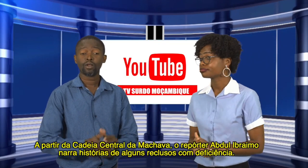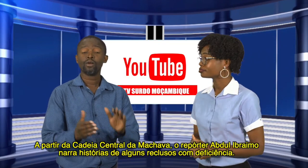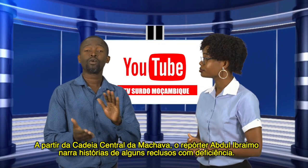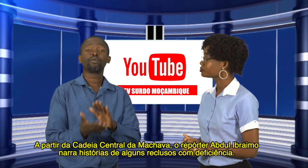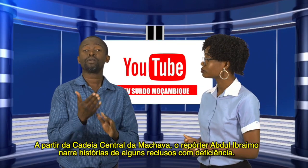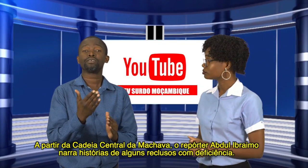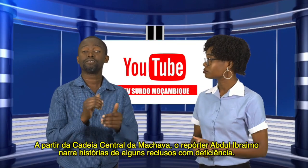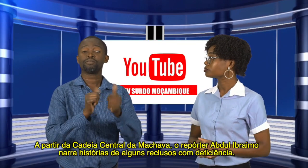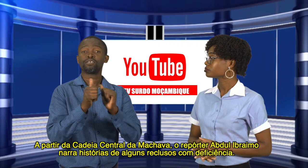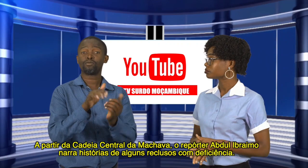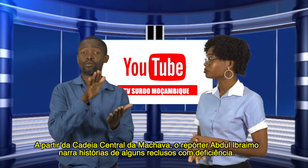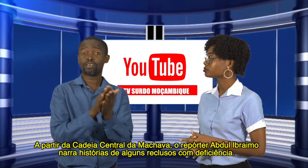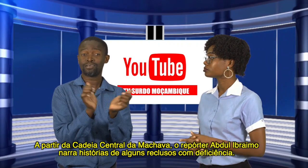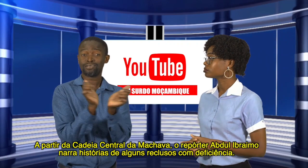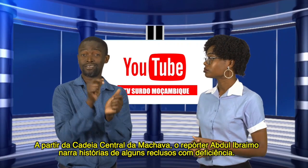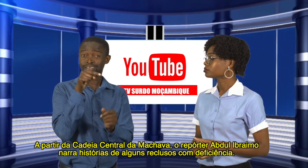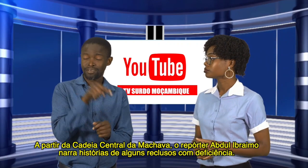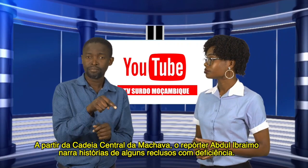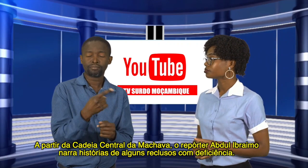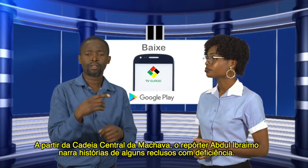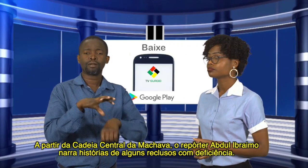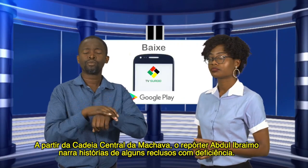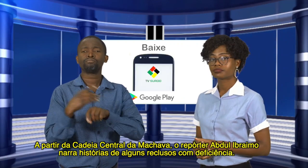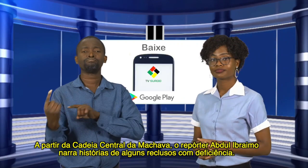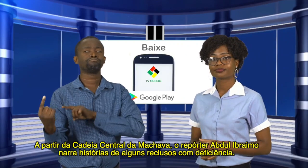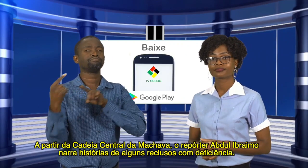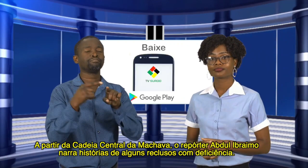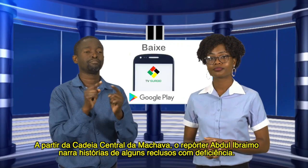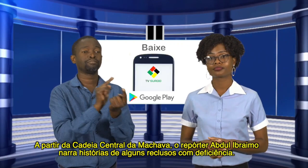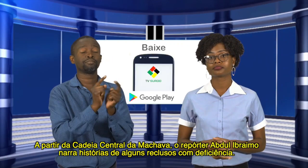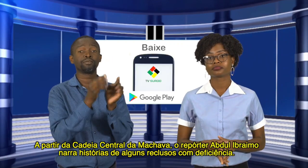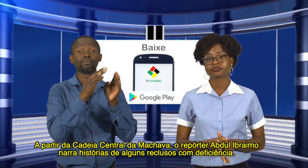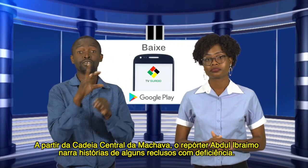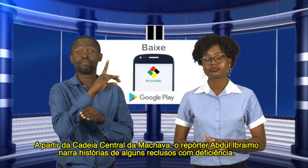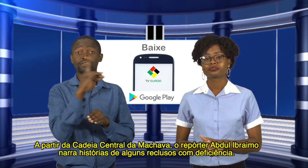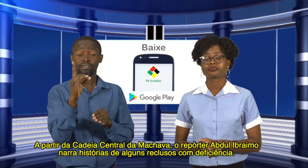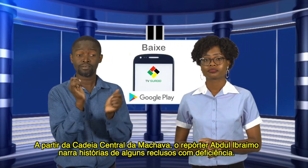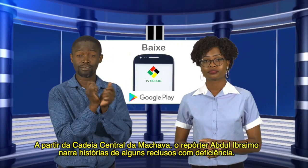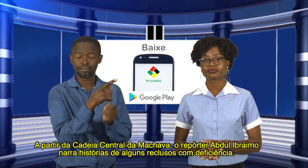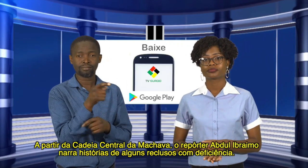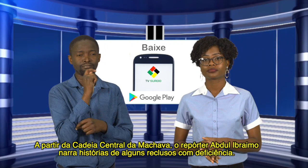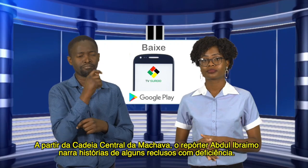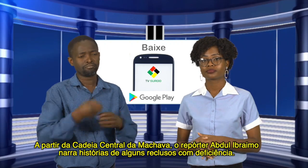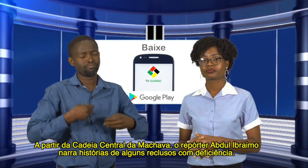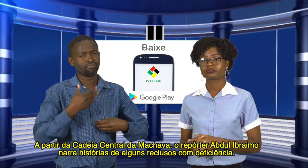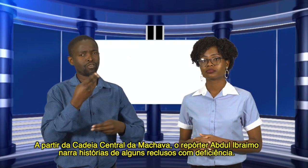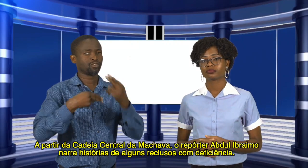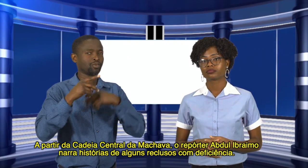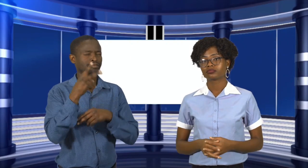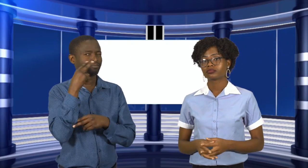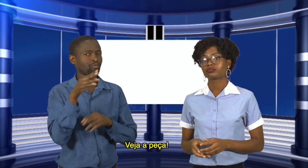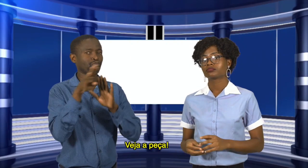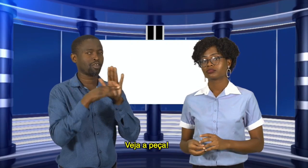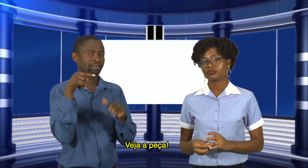partir da cadeia central da Machava, o repórter Abdul Ibrahimu narra histórias de alguns reclusos com